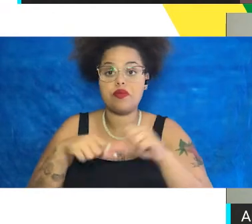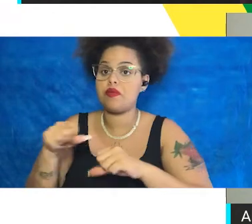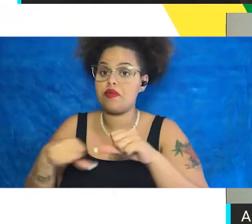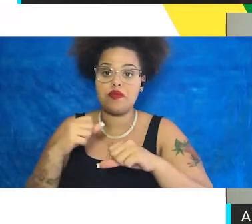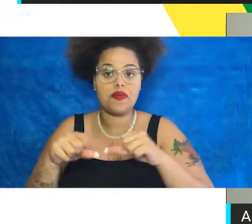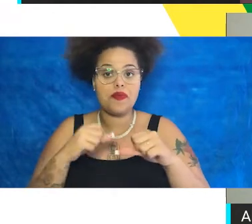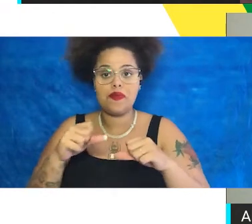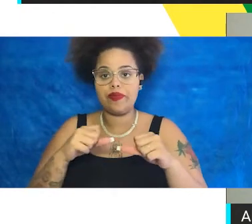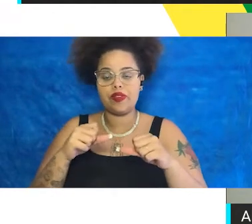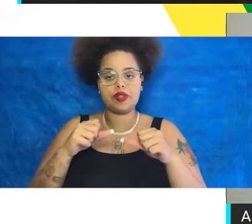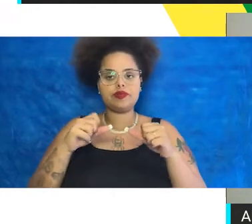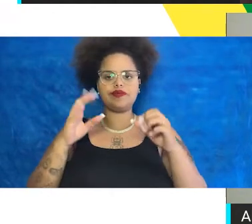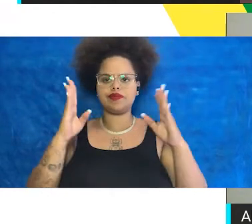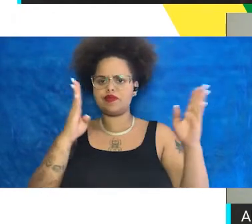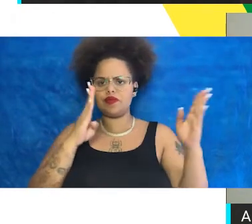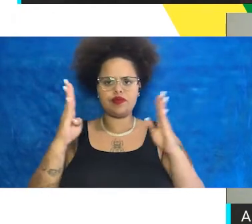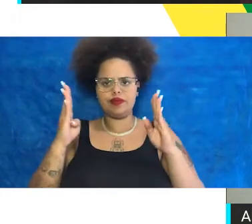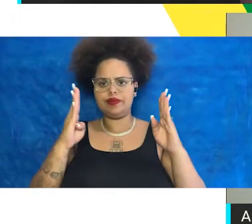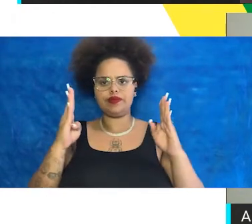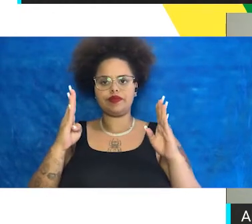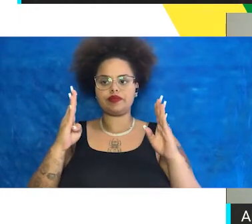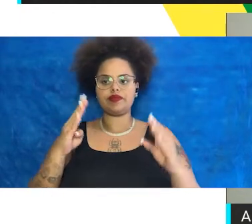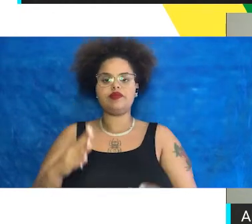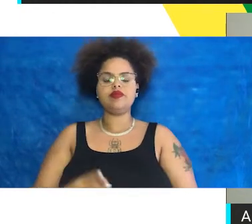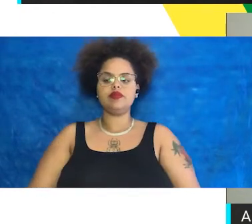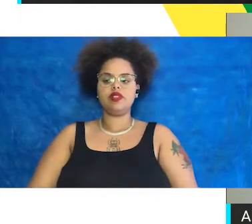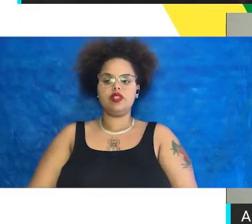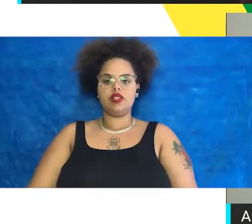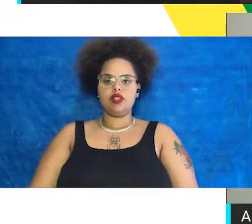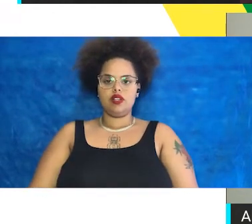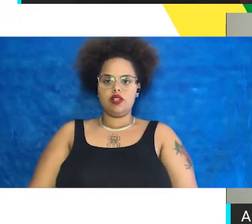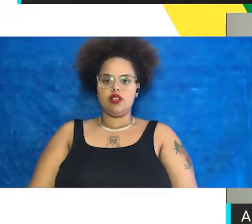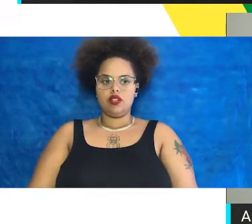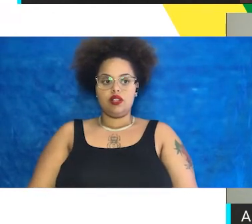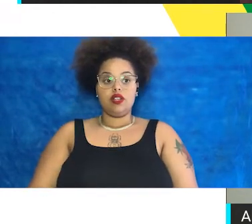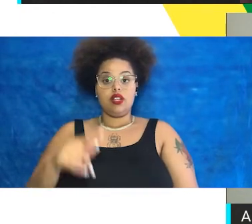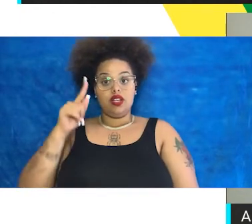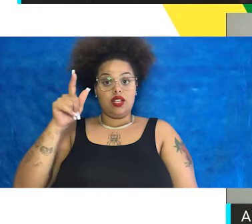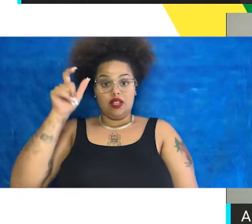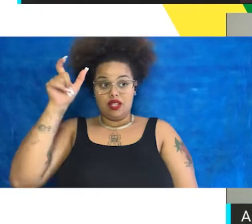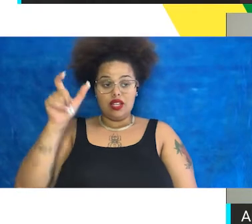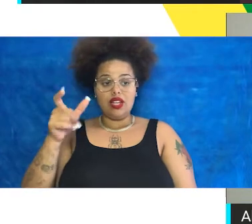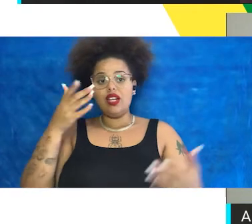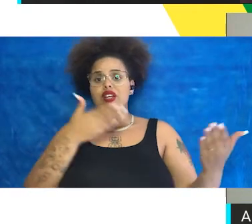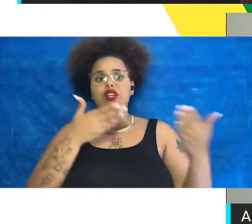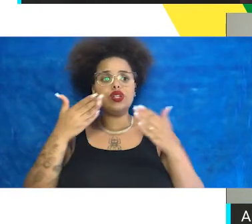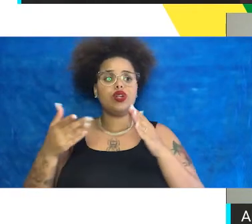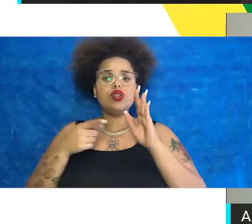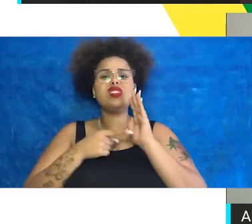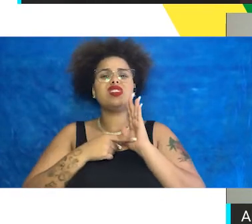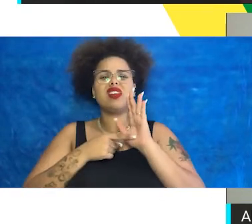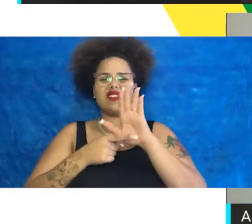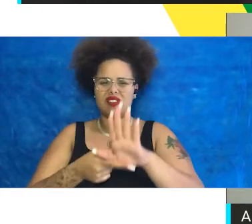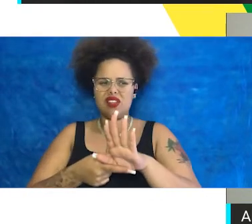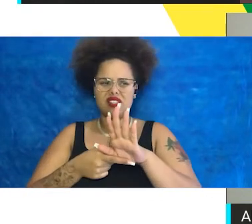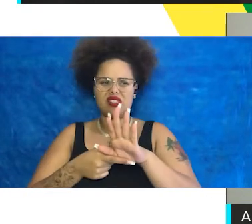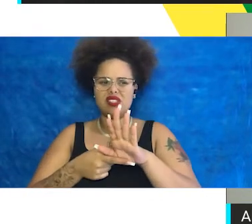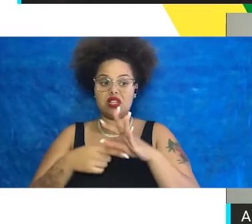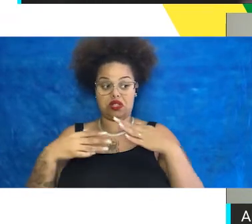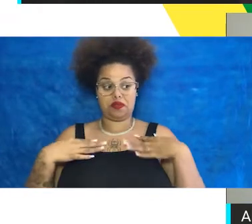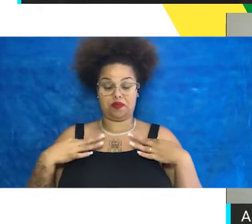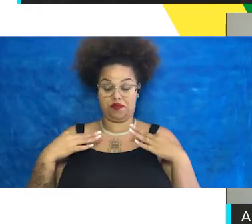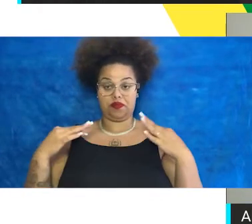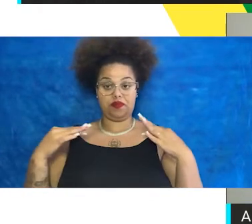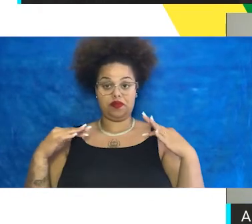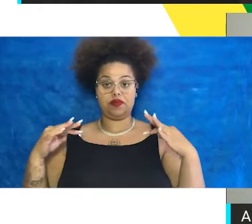ali, alinhou uma coisa de um lado, do outro. Uhum. Ele trouxe a referência da roupa